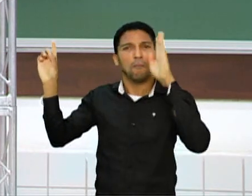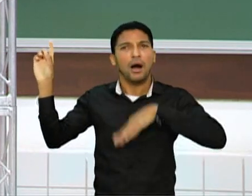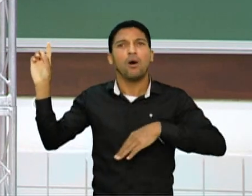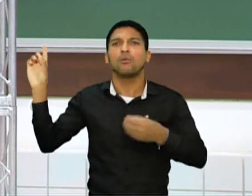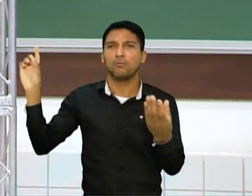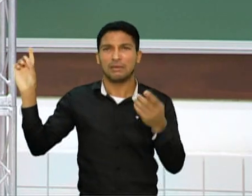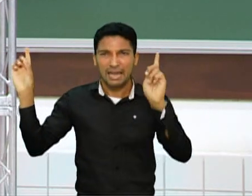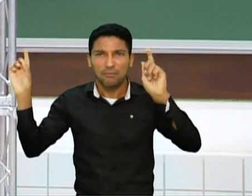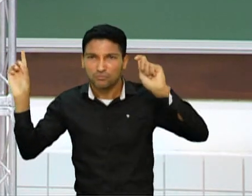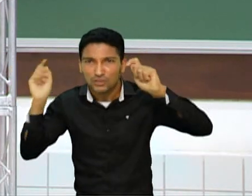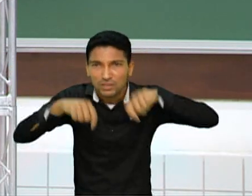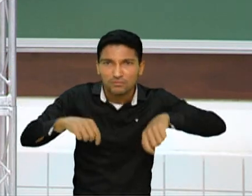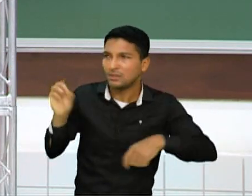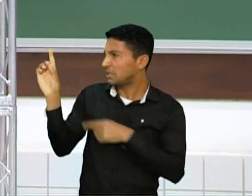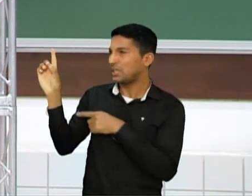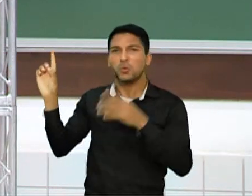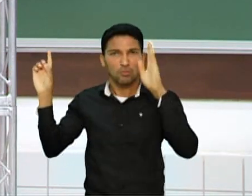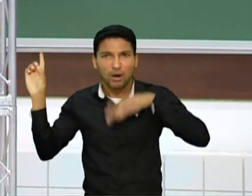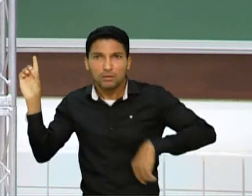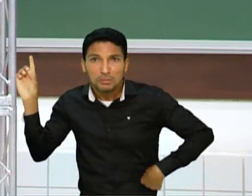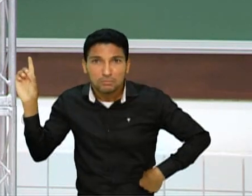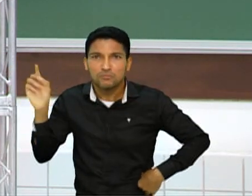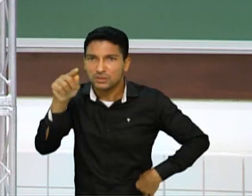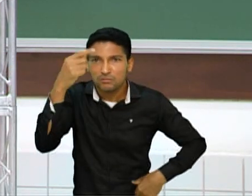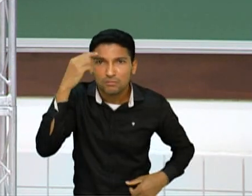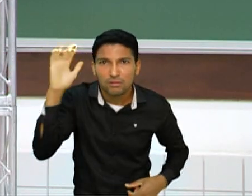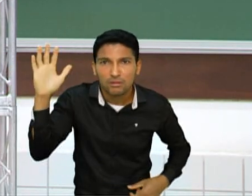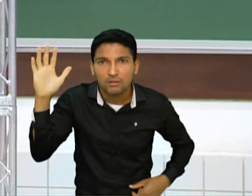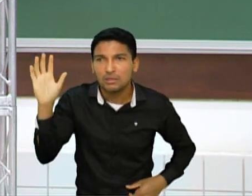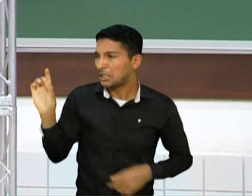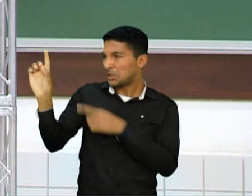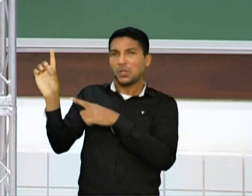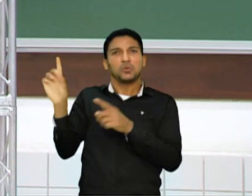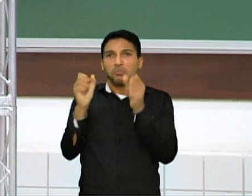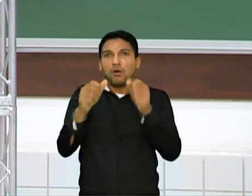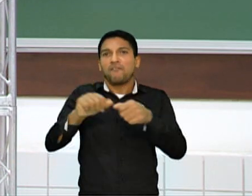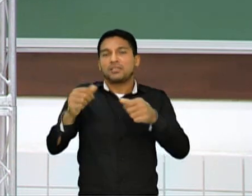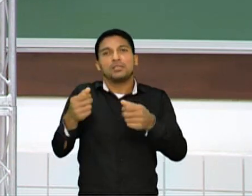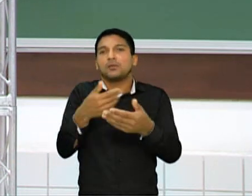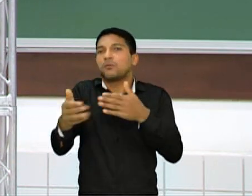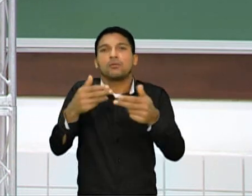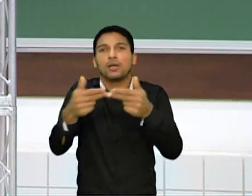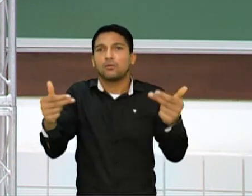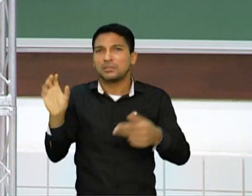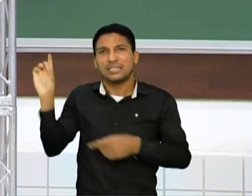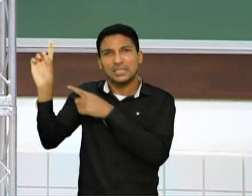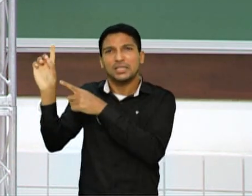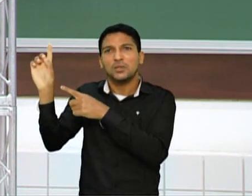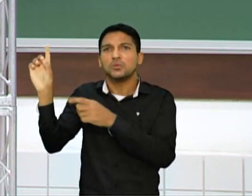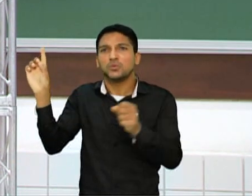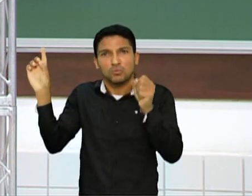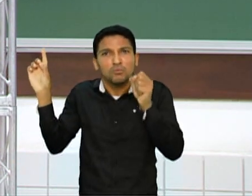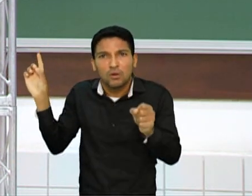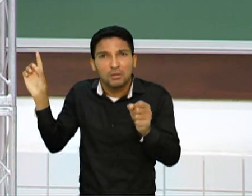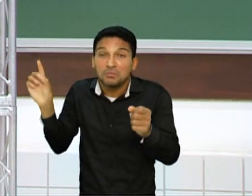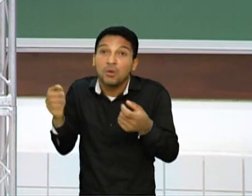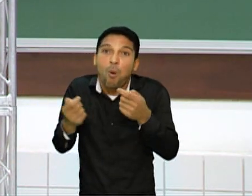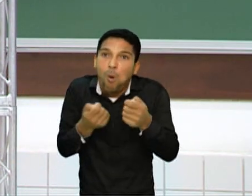Será que não é possível? Pare e pensa um pouquinho. Se ele pode fazer qualquer coisa, ele poderia nos enganar. Mas por que não nos